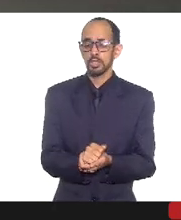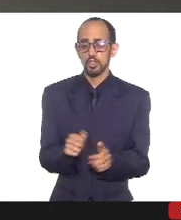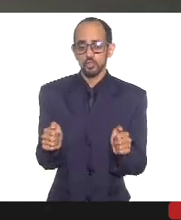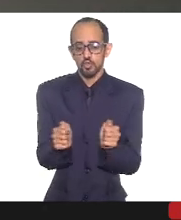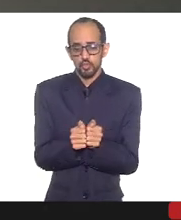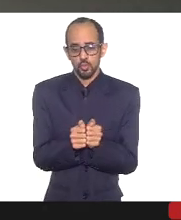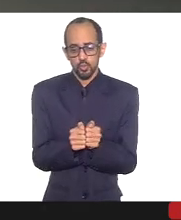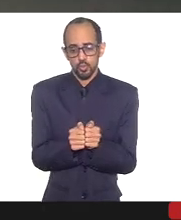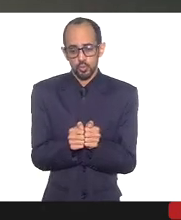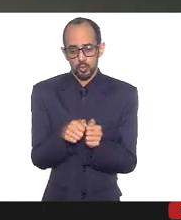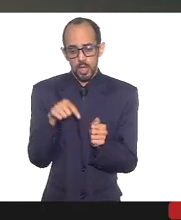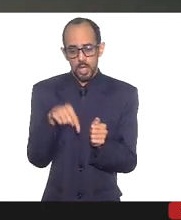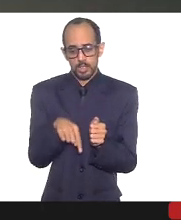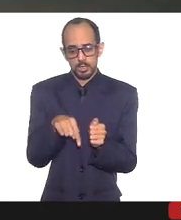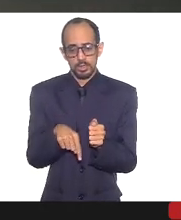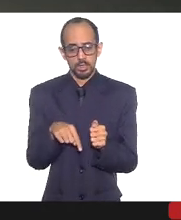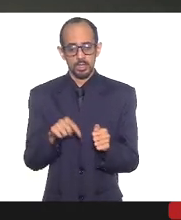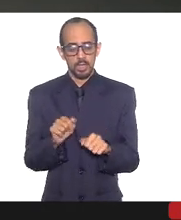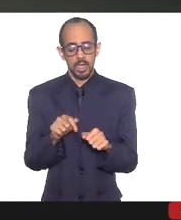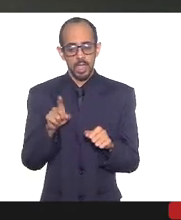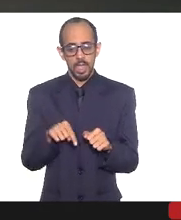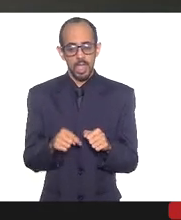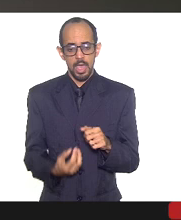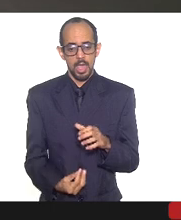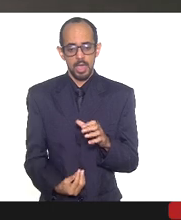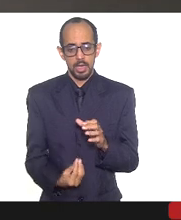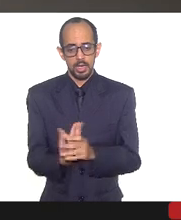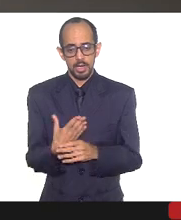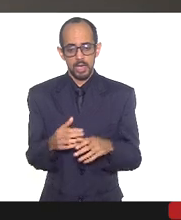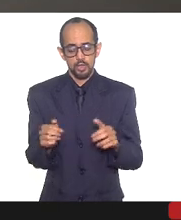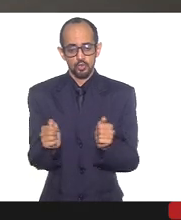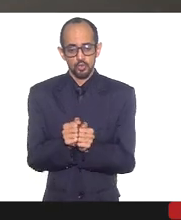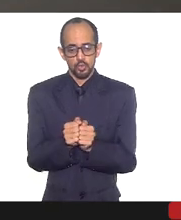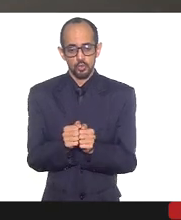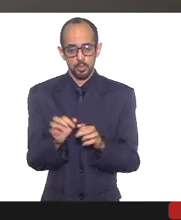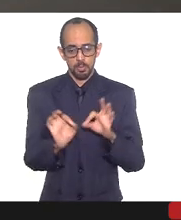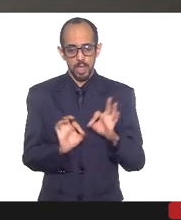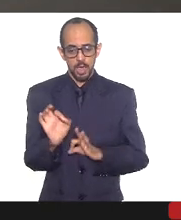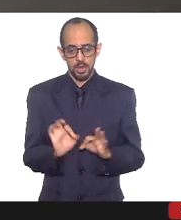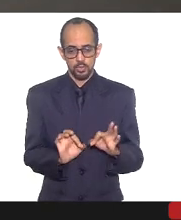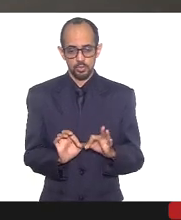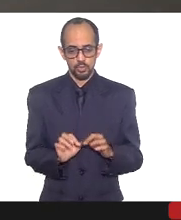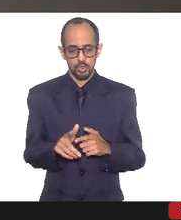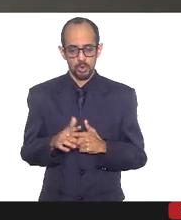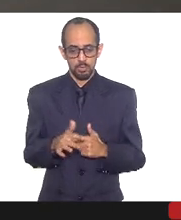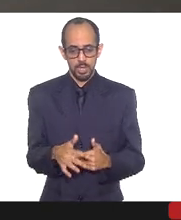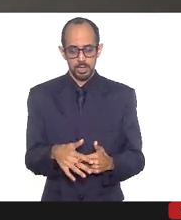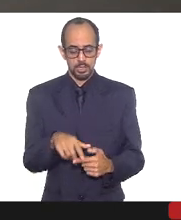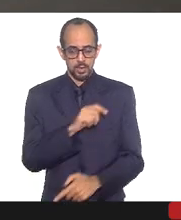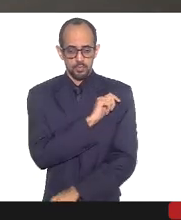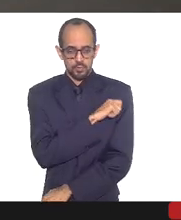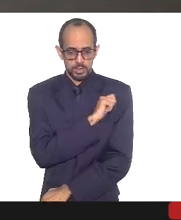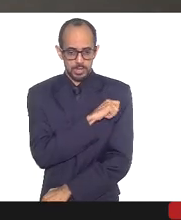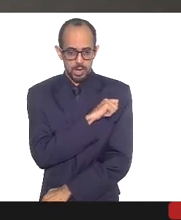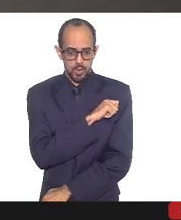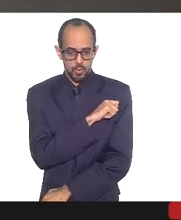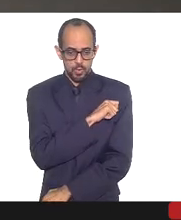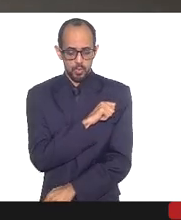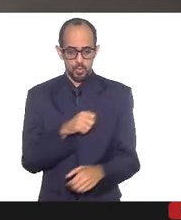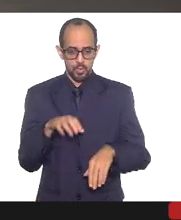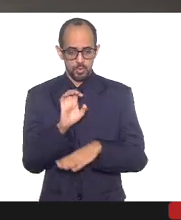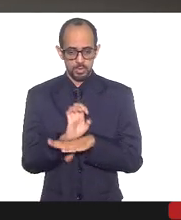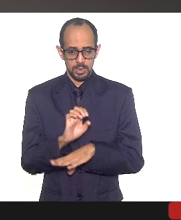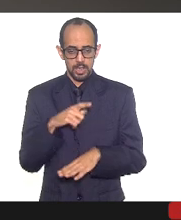principalmente, de construir o plano de recuperação fiscal. Né? Uma vez que se faça a adesão e que ela seja aceita, o Estado tem